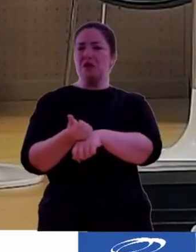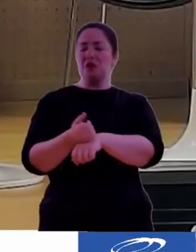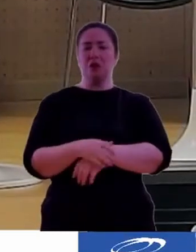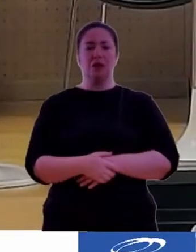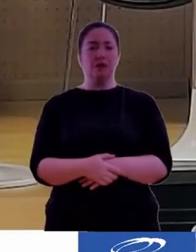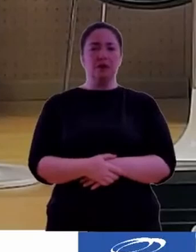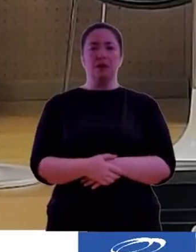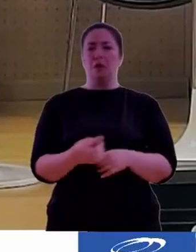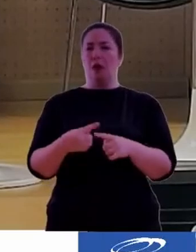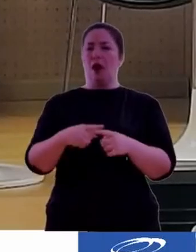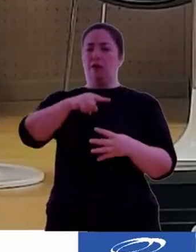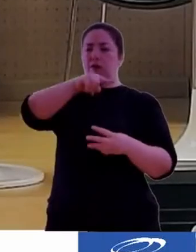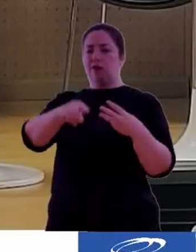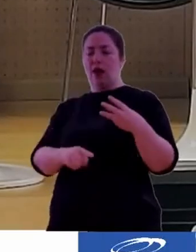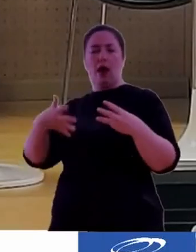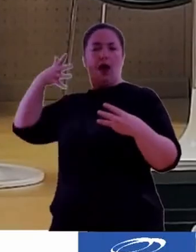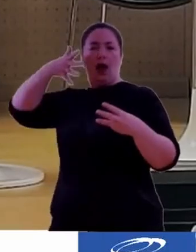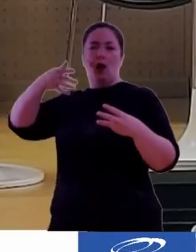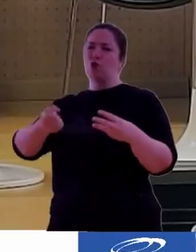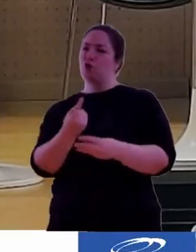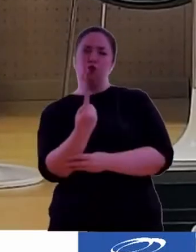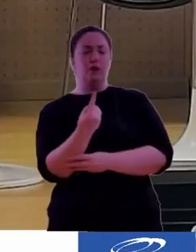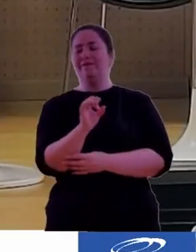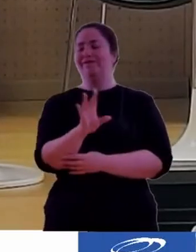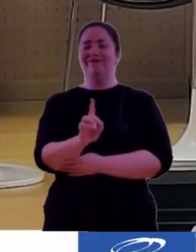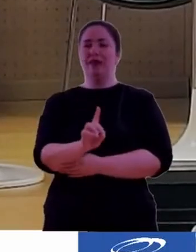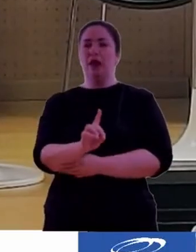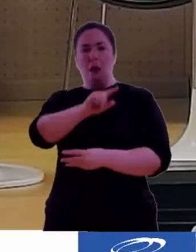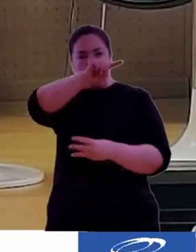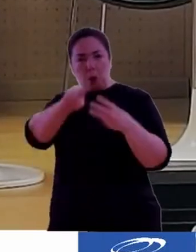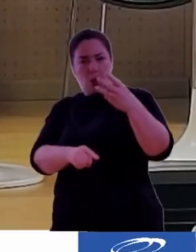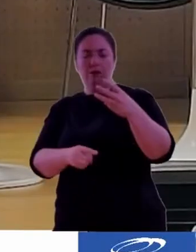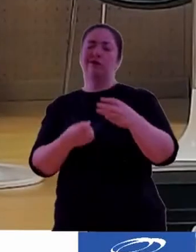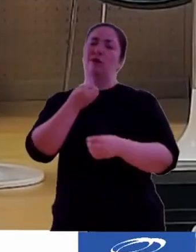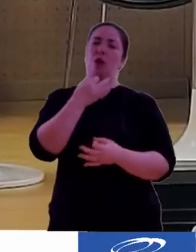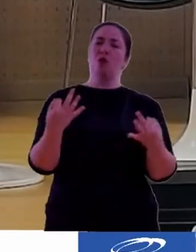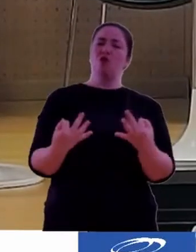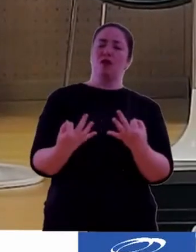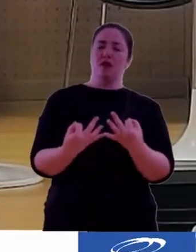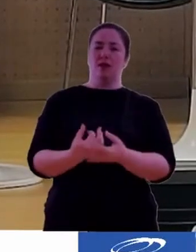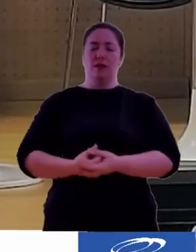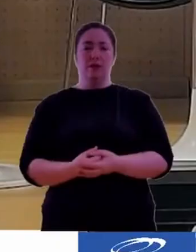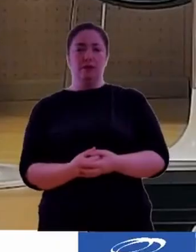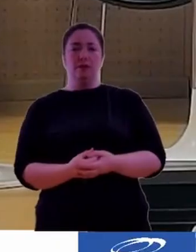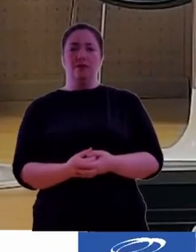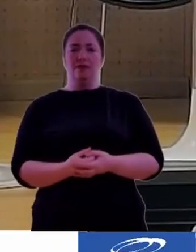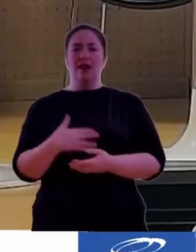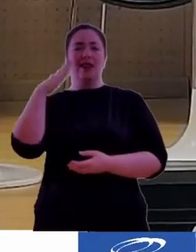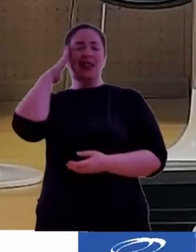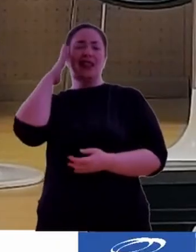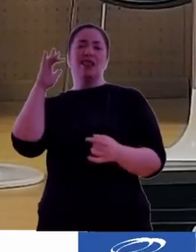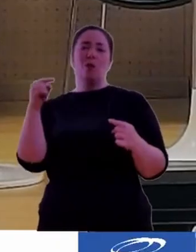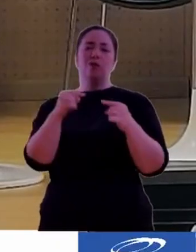ciclo de palestras, não é um evento só, e que eu tenho certeza que vai de encontro ao que o INTO se propõe